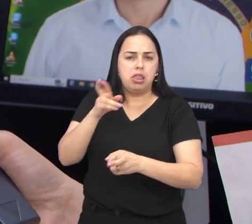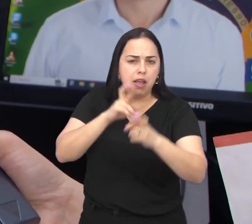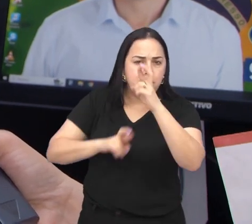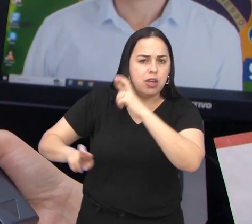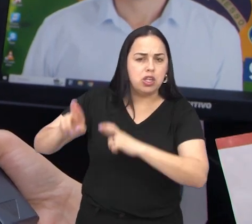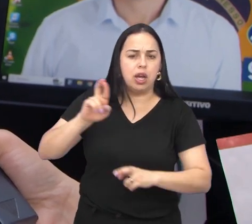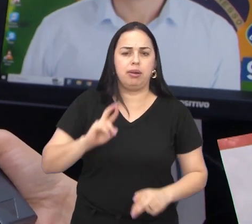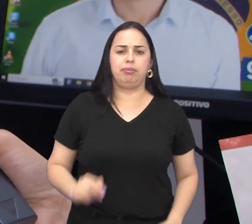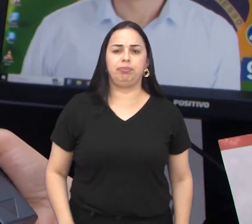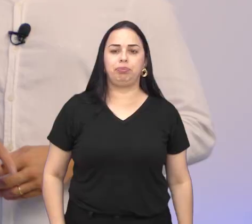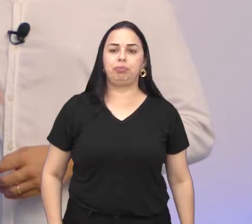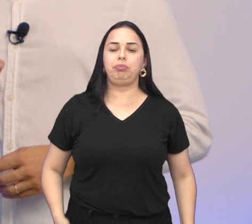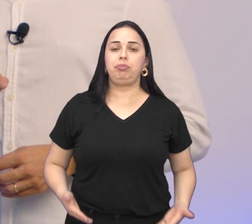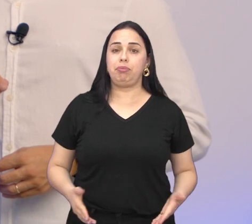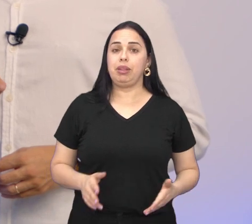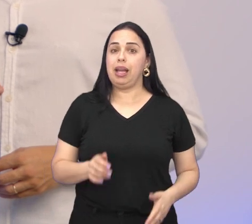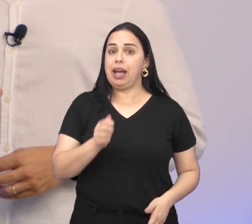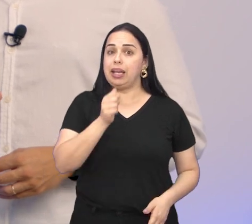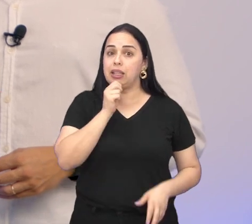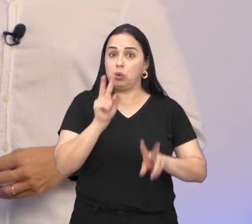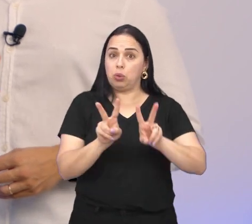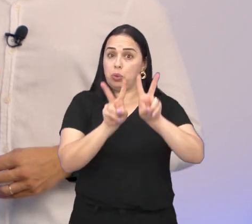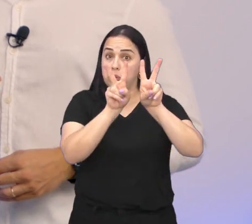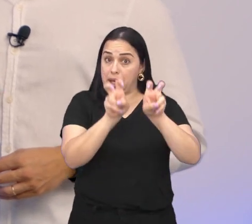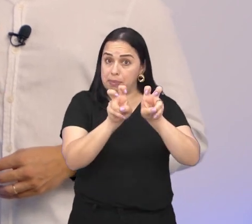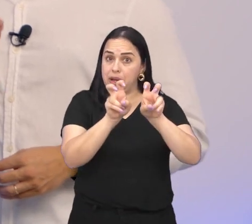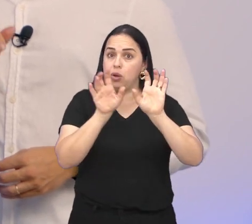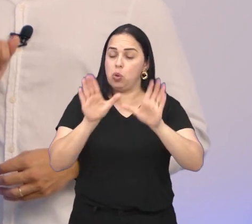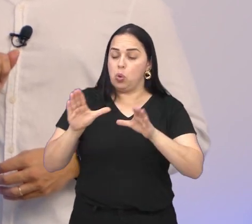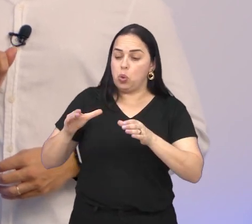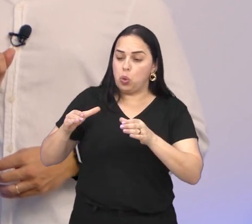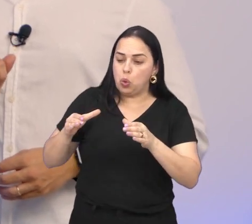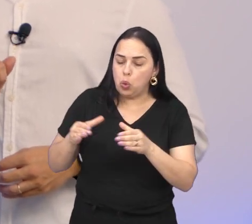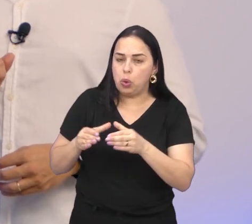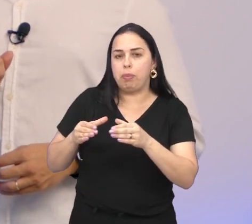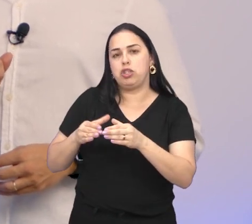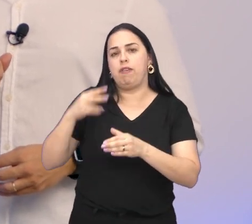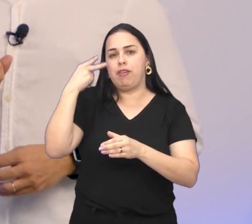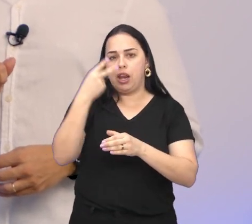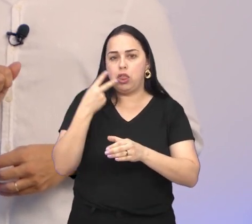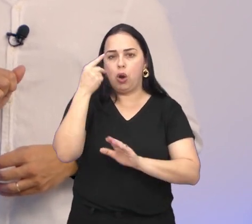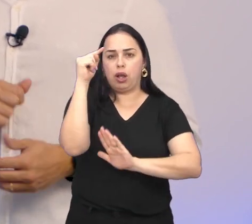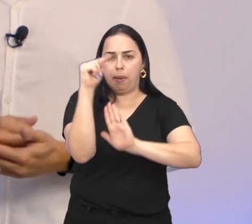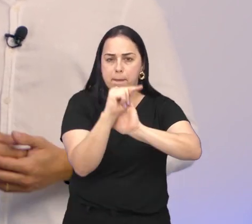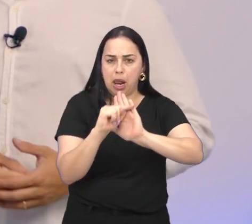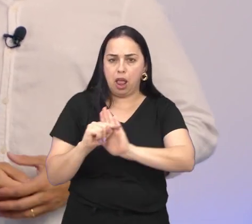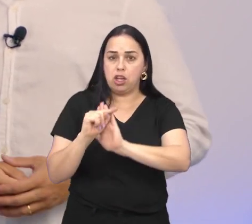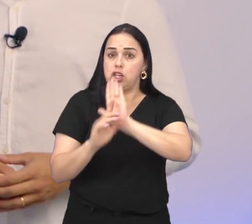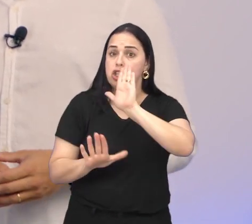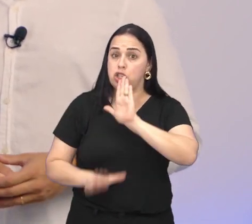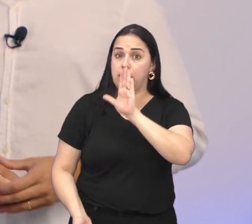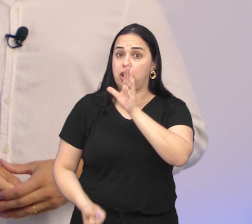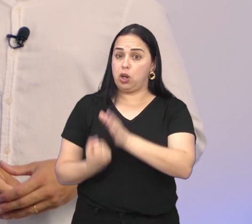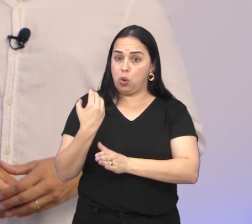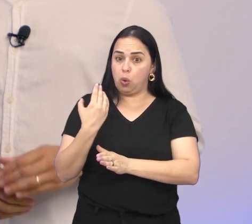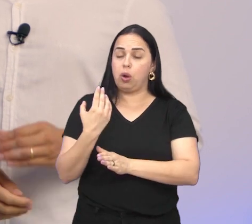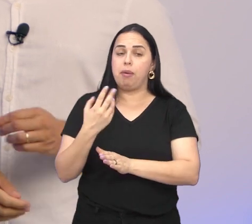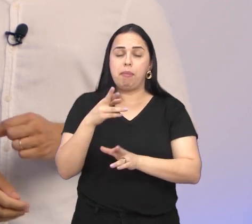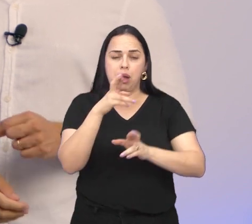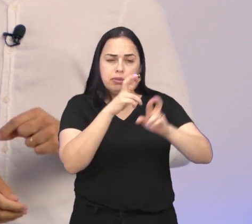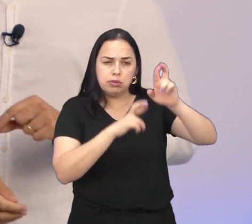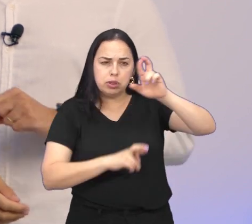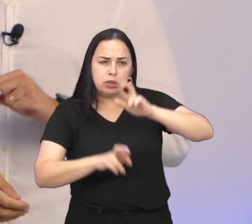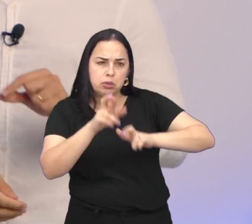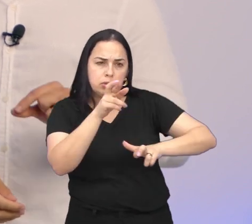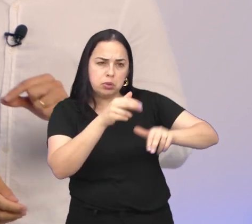da privatização da Sabesp. Ainda nesse tema, uma CEI, Comissão Especial de Inquérito, foi criada aqui na Câmara Municipal